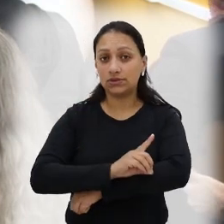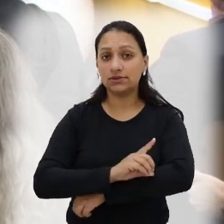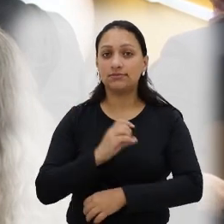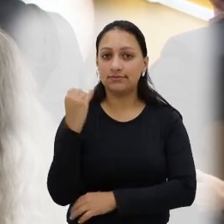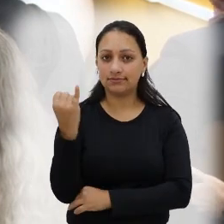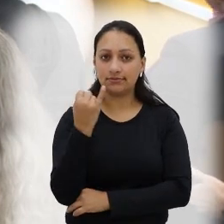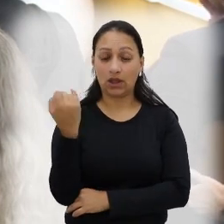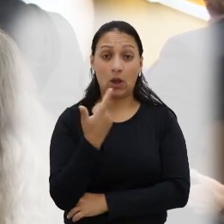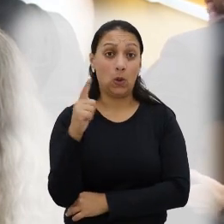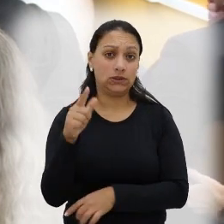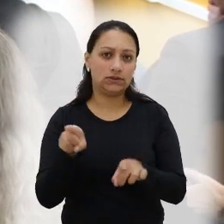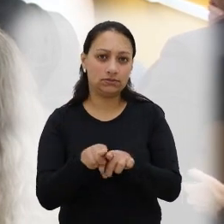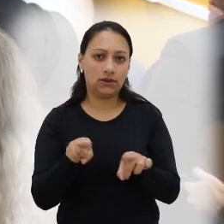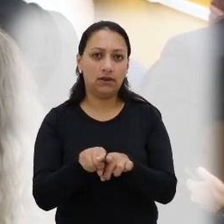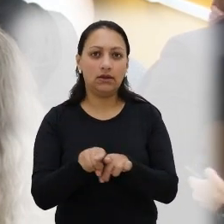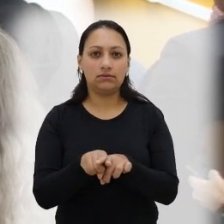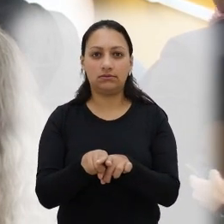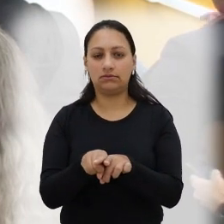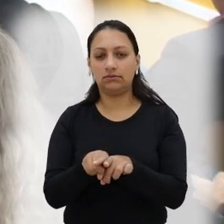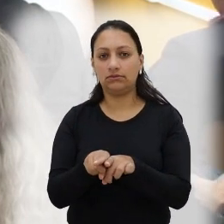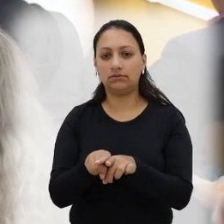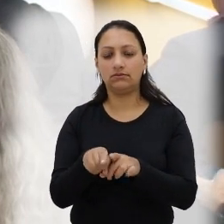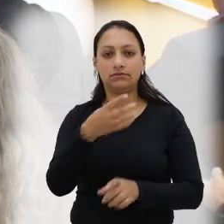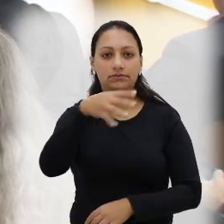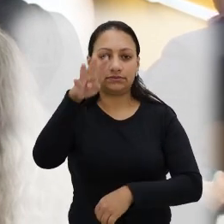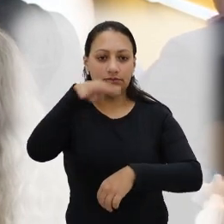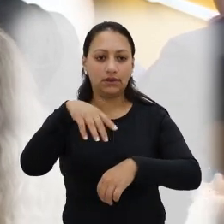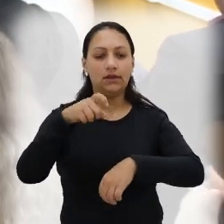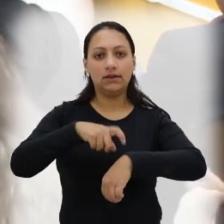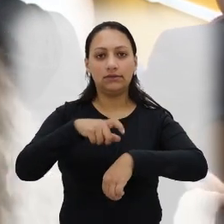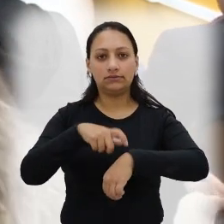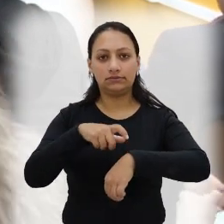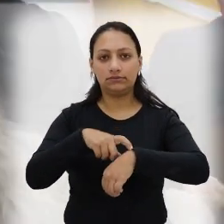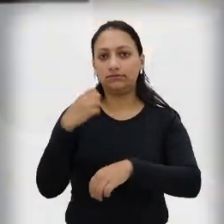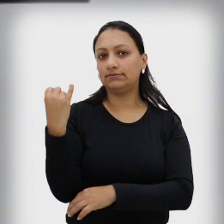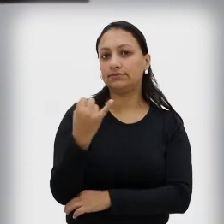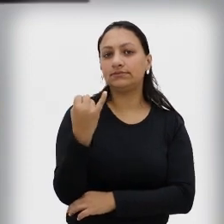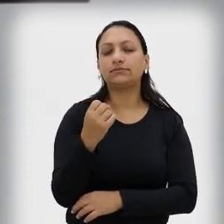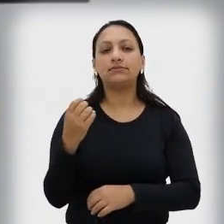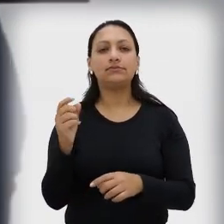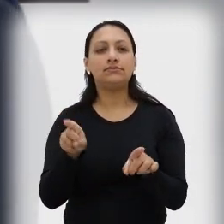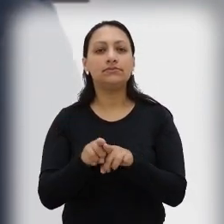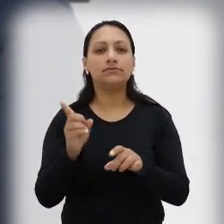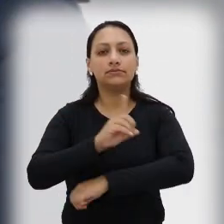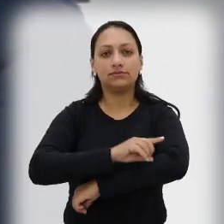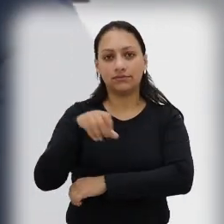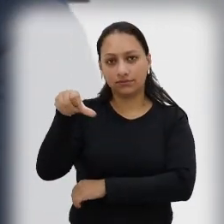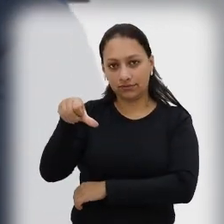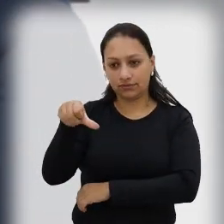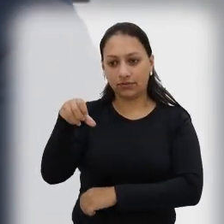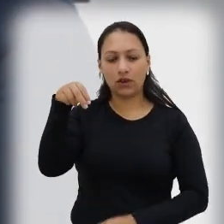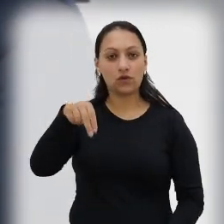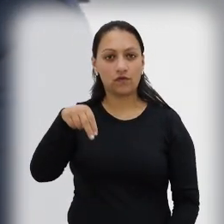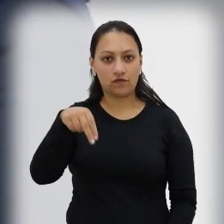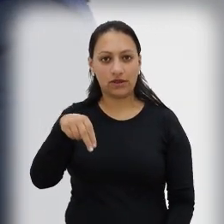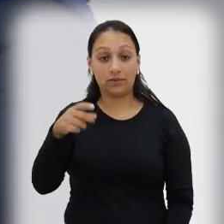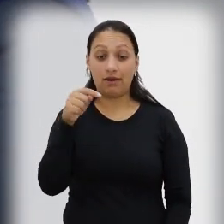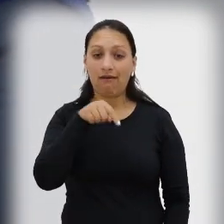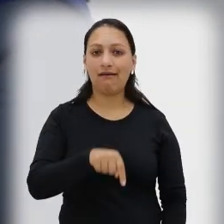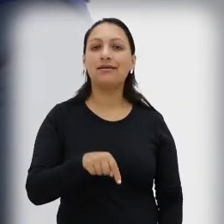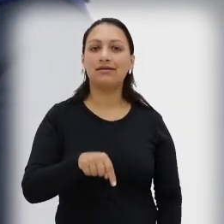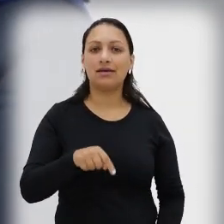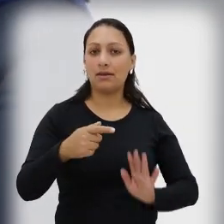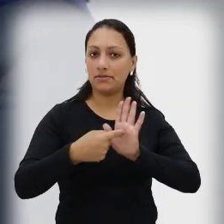das demais, que estão dentro do cronograma, mas datas essenciais. 9 de novembro, a data aqui